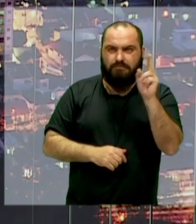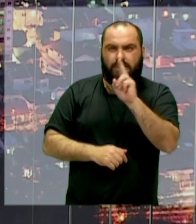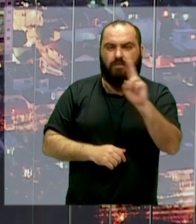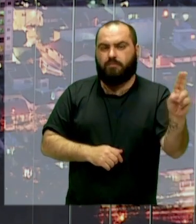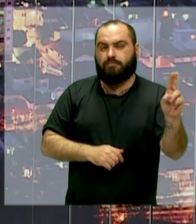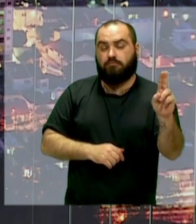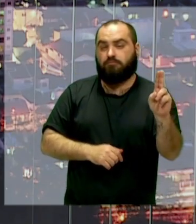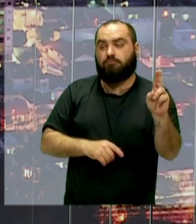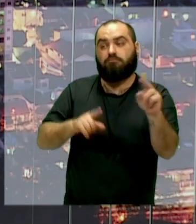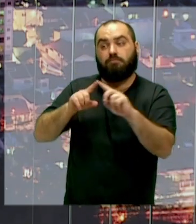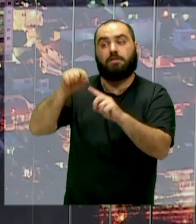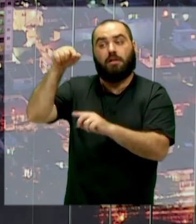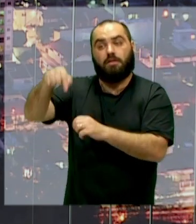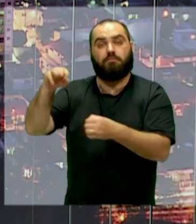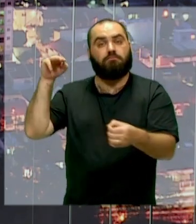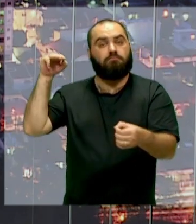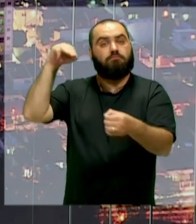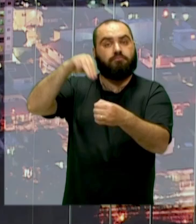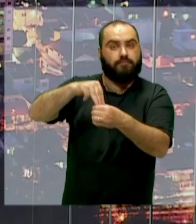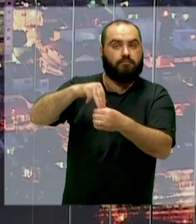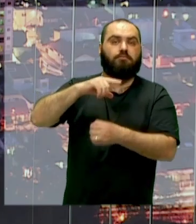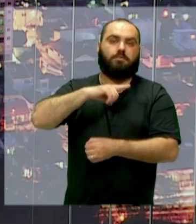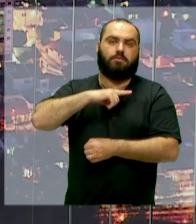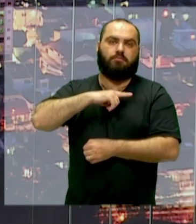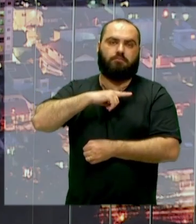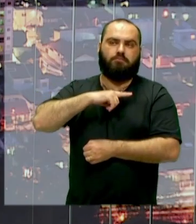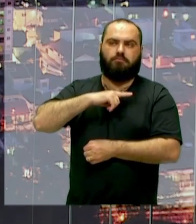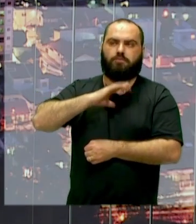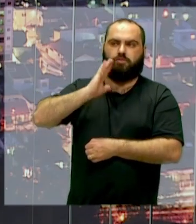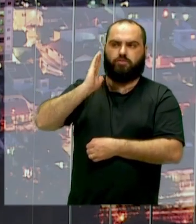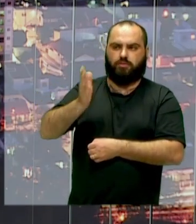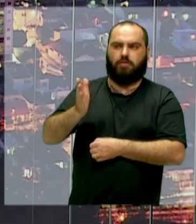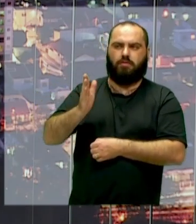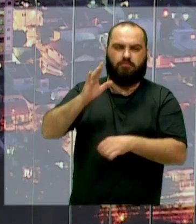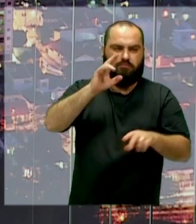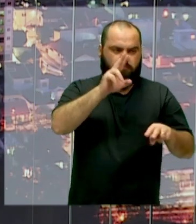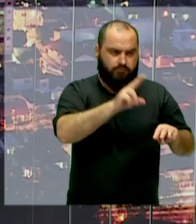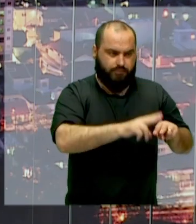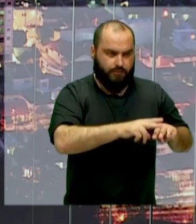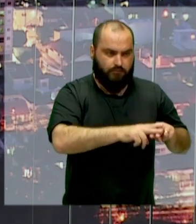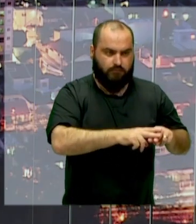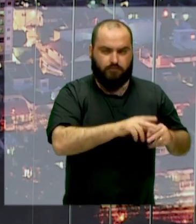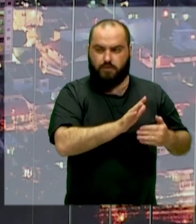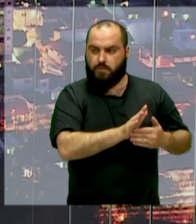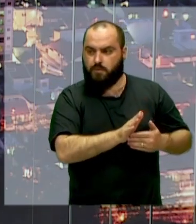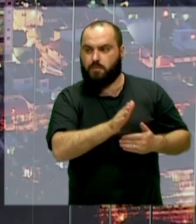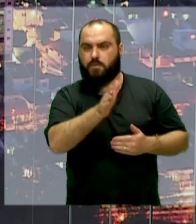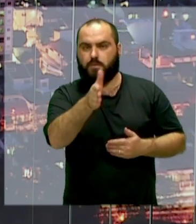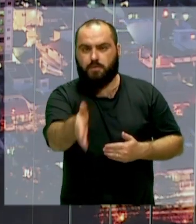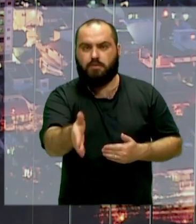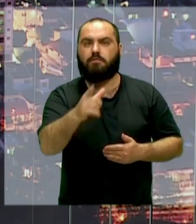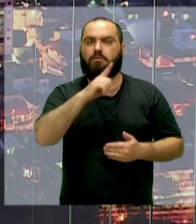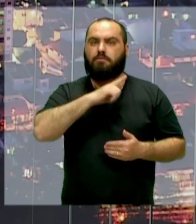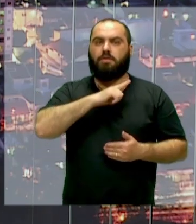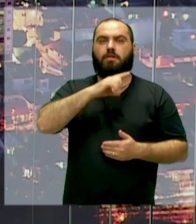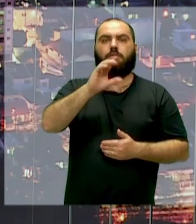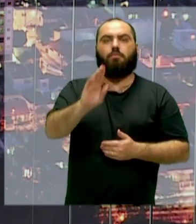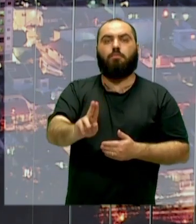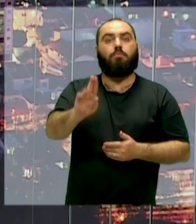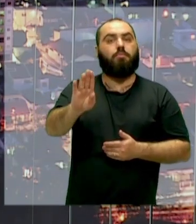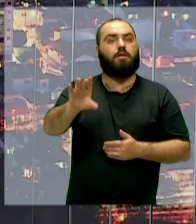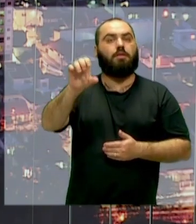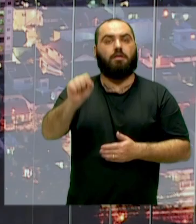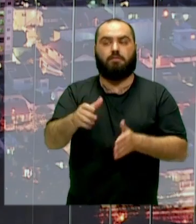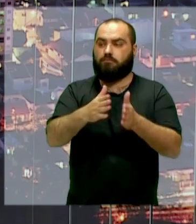ali na na canhanduba L passando o complexo prisional eh logo em adiante tem o posto de saúde do lado